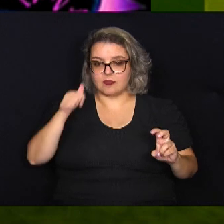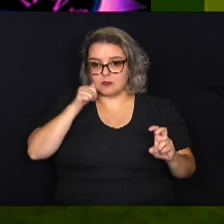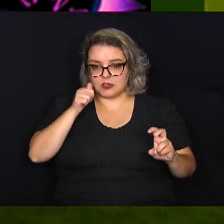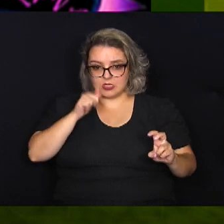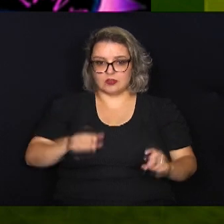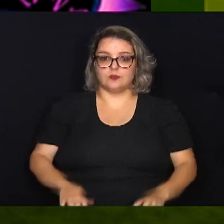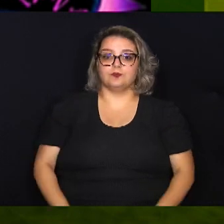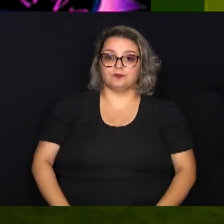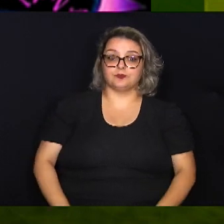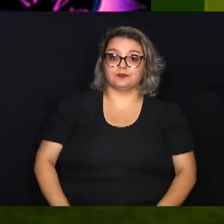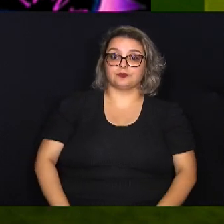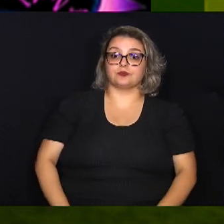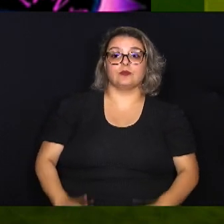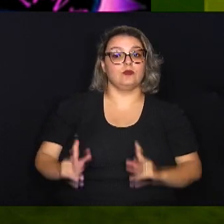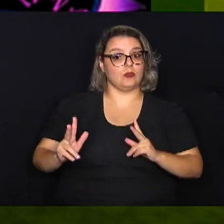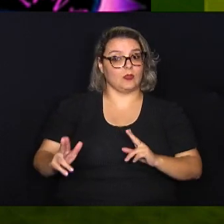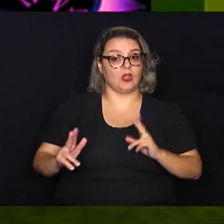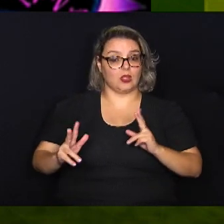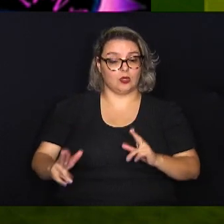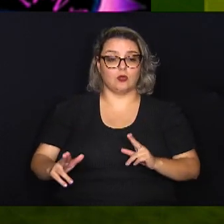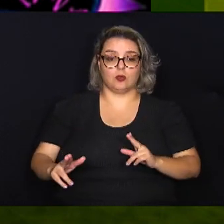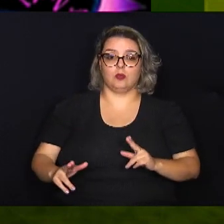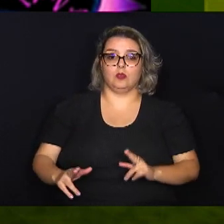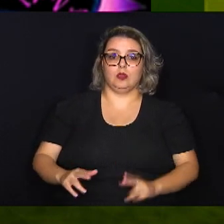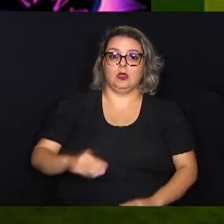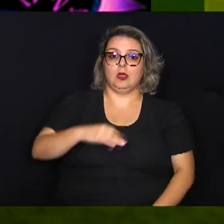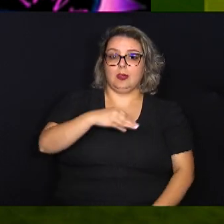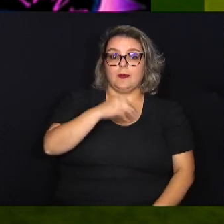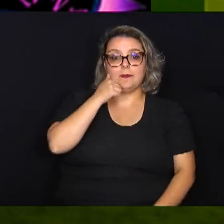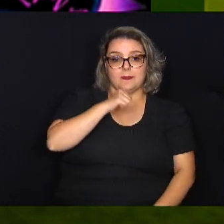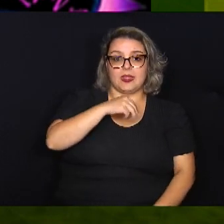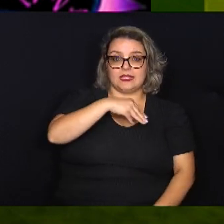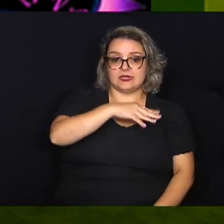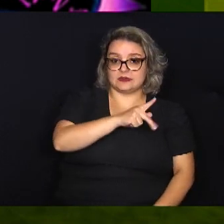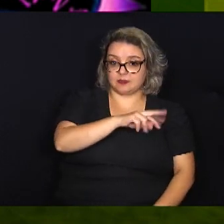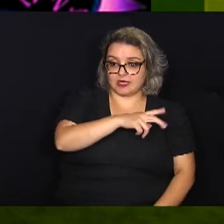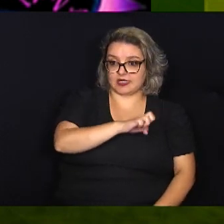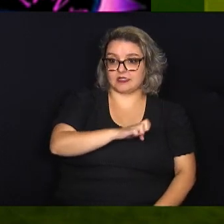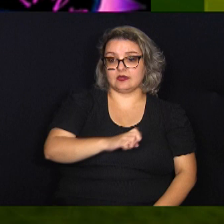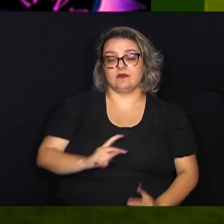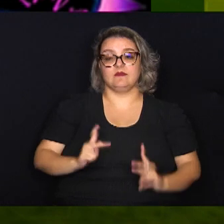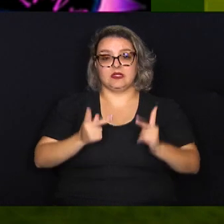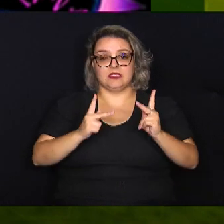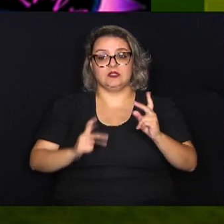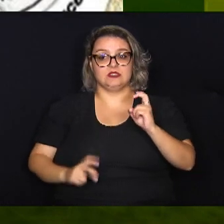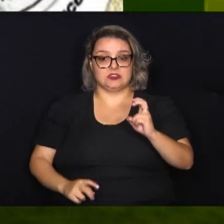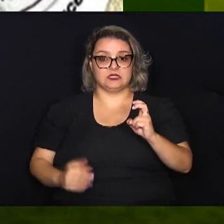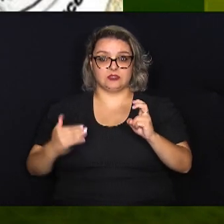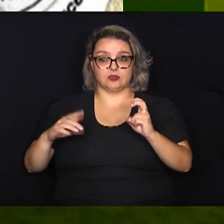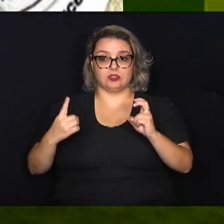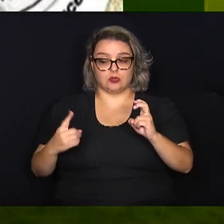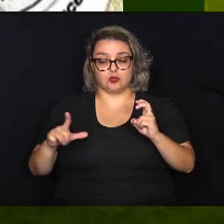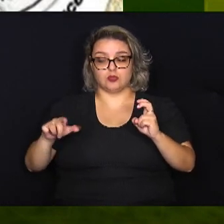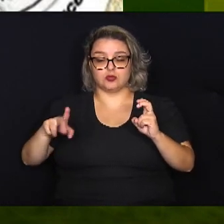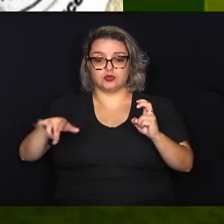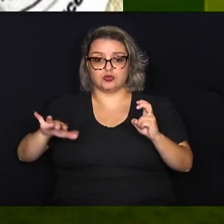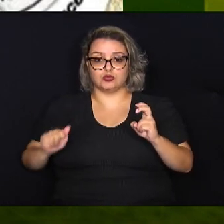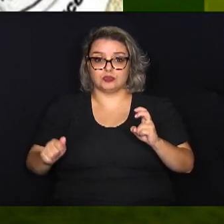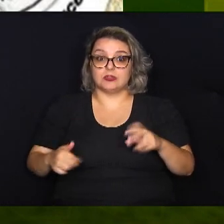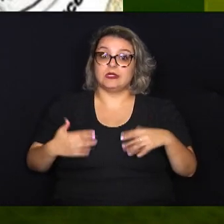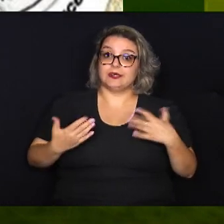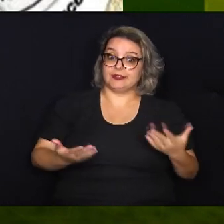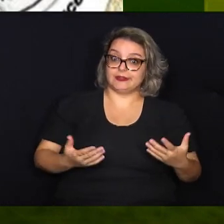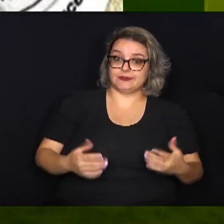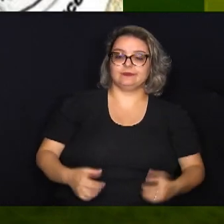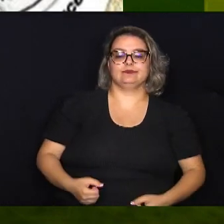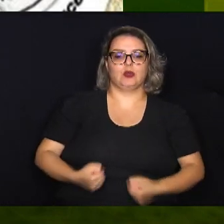Em jogo com o mesmo placar, a equipe dos Meninas Parque venceu por 5-1 o Luxúria. E chuva de gols no confronto